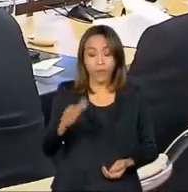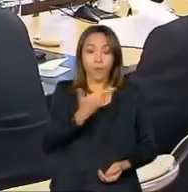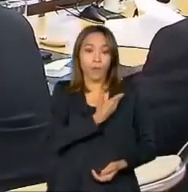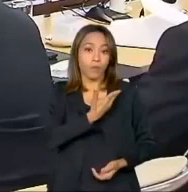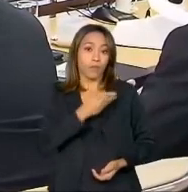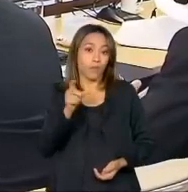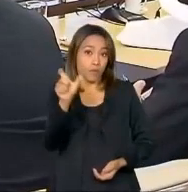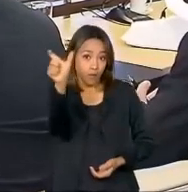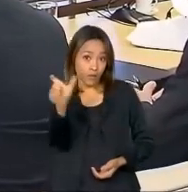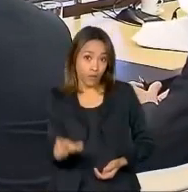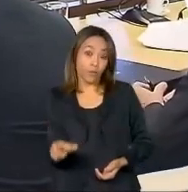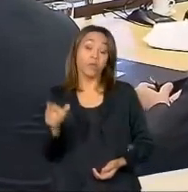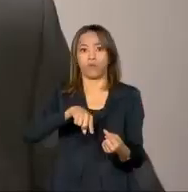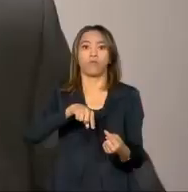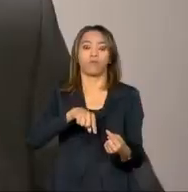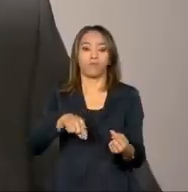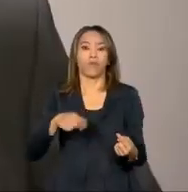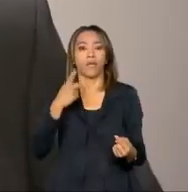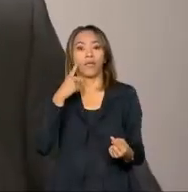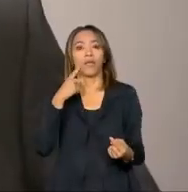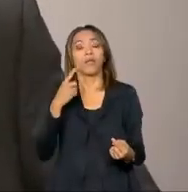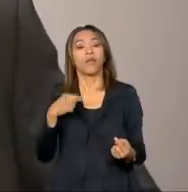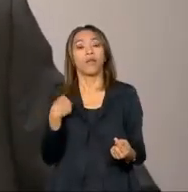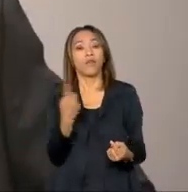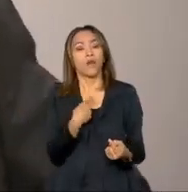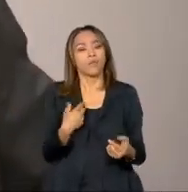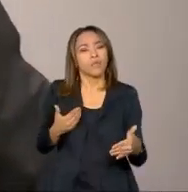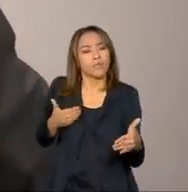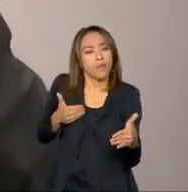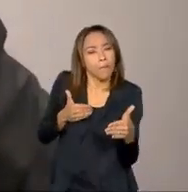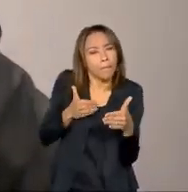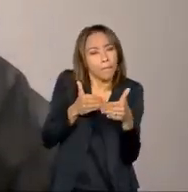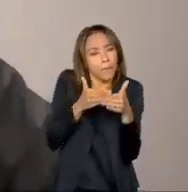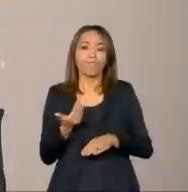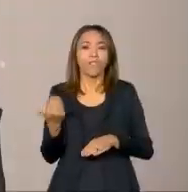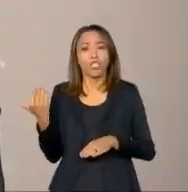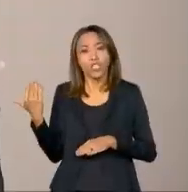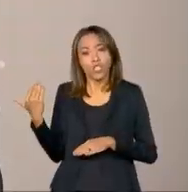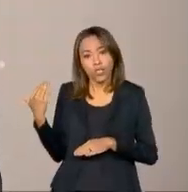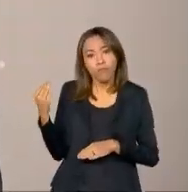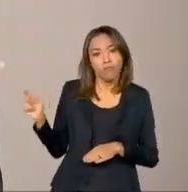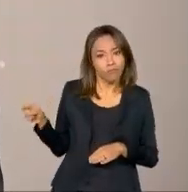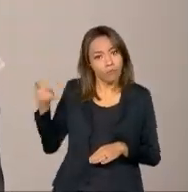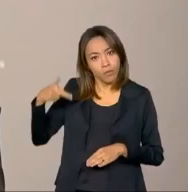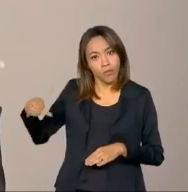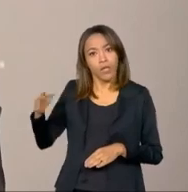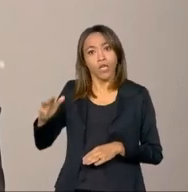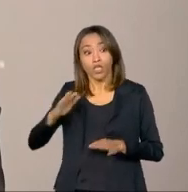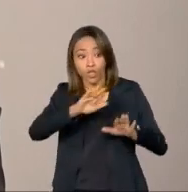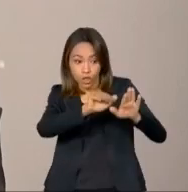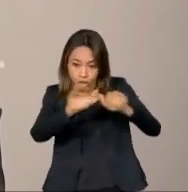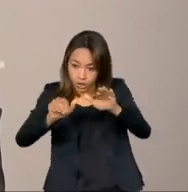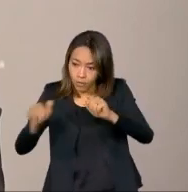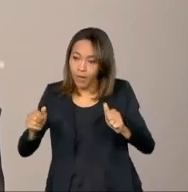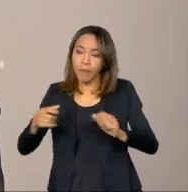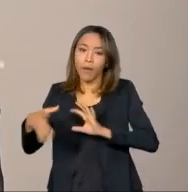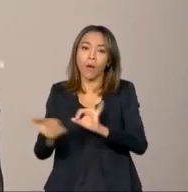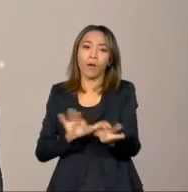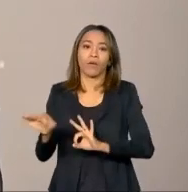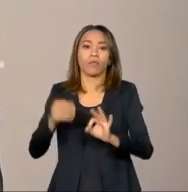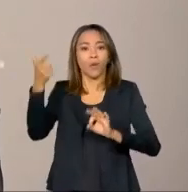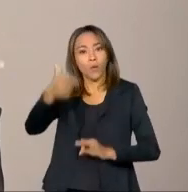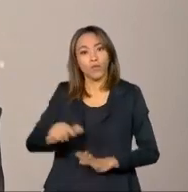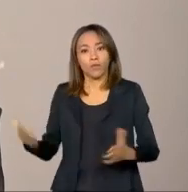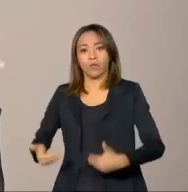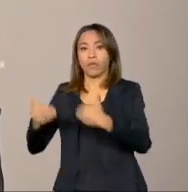O evento contou com a participação de Geraldo Alckmin, presidente em exercício, e Márcio França, ministro do Empreendedorismo,